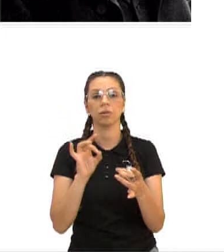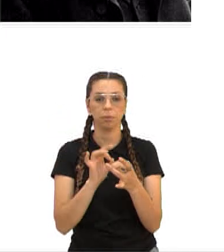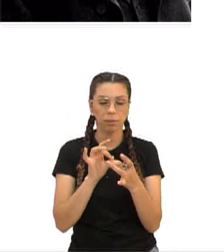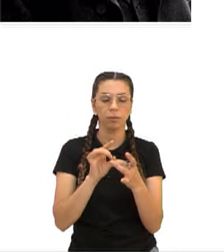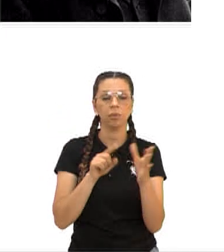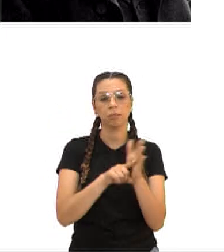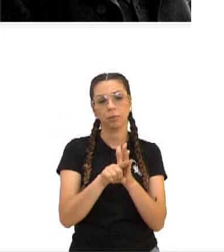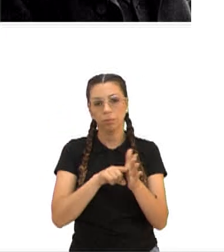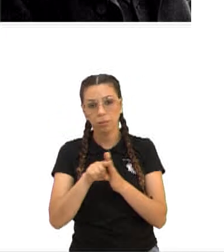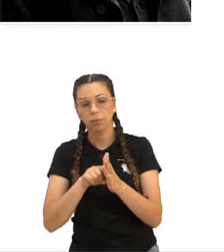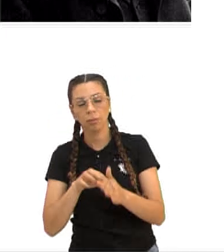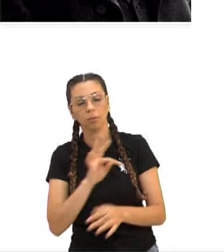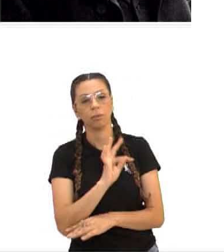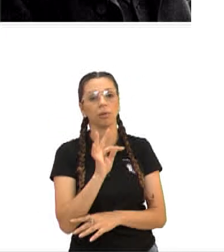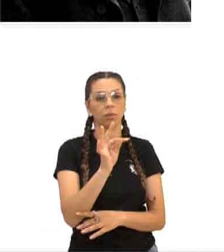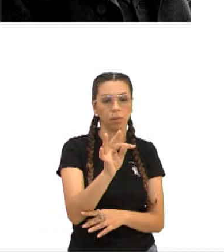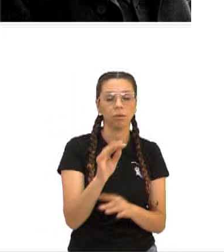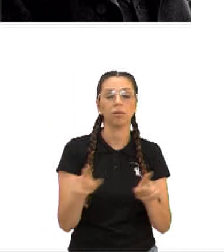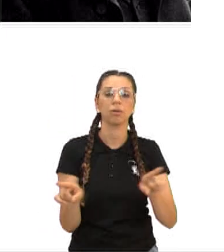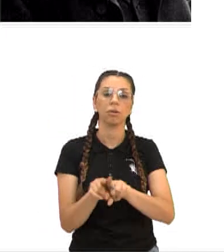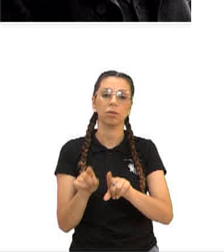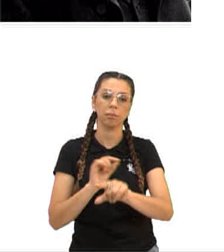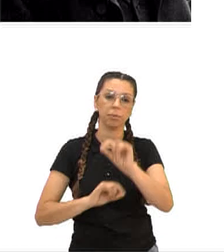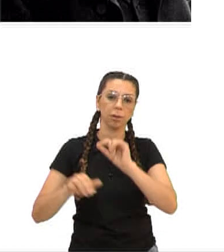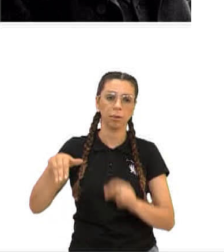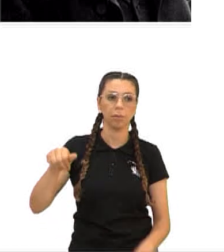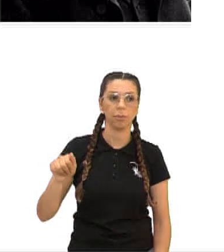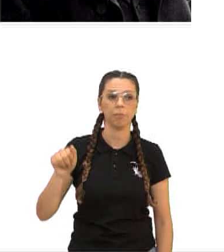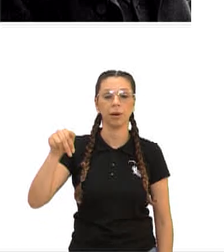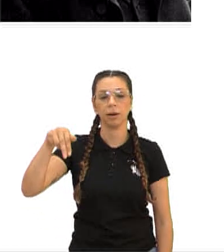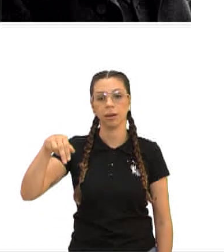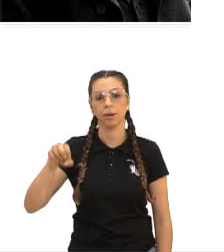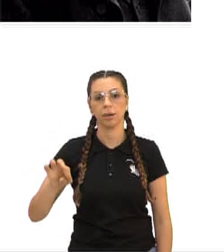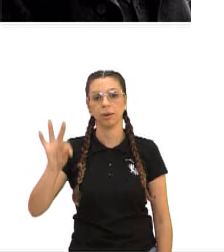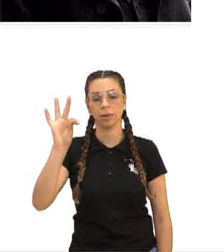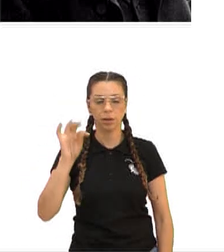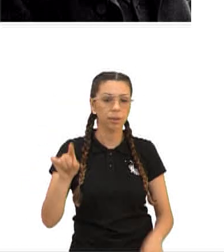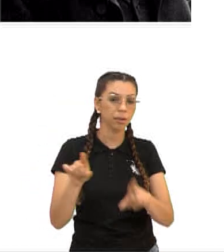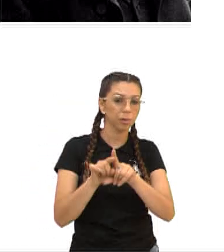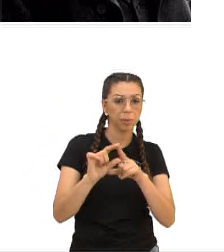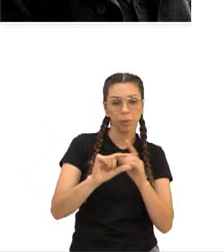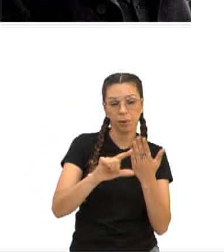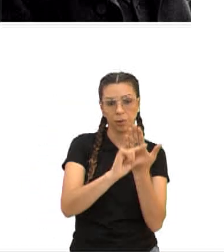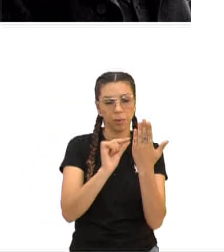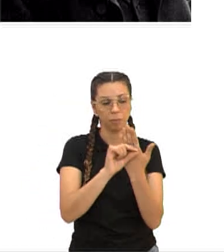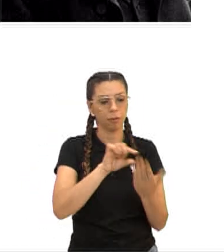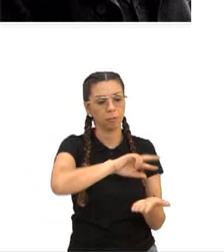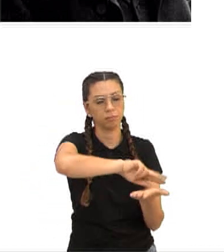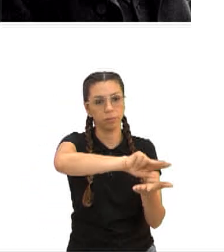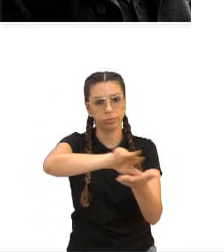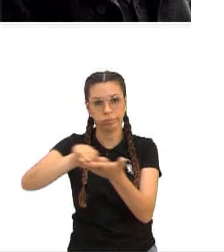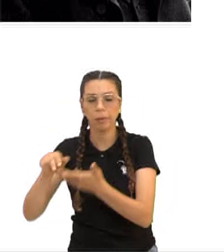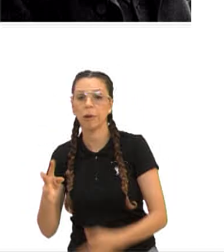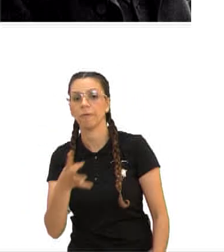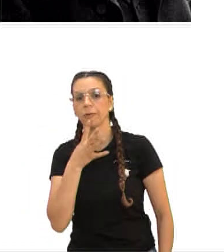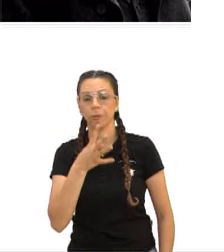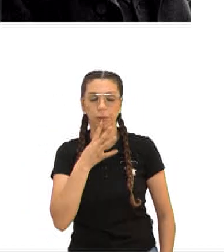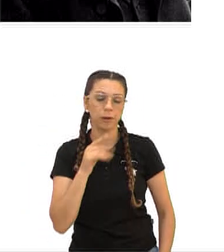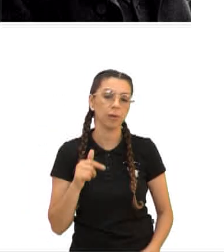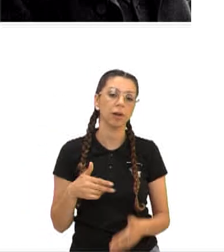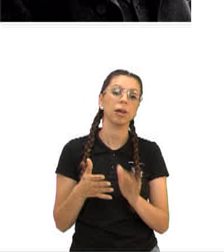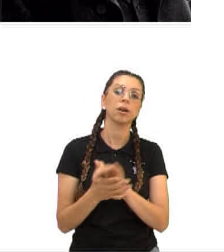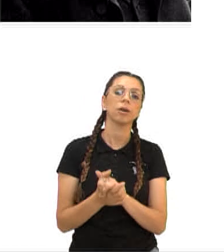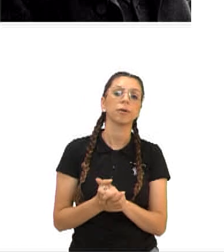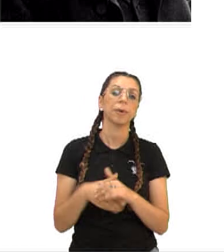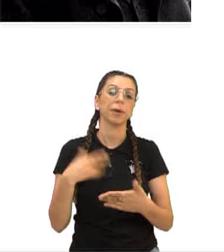conheceu Camille Pissarro, né, e Manet, entre outros artistas de vanguarda. Estudou no Atelier de Suisse, uma